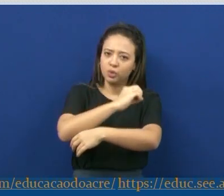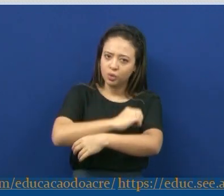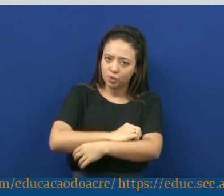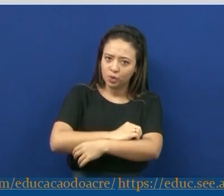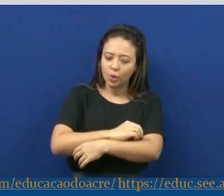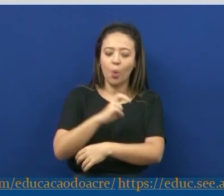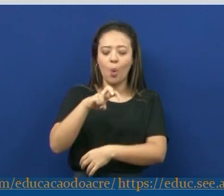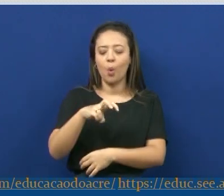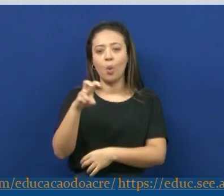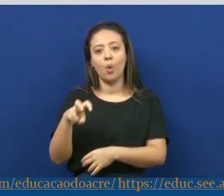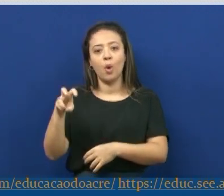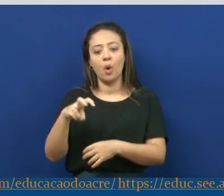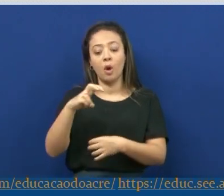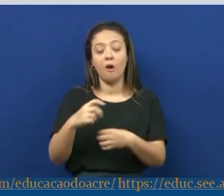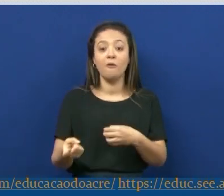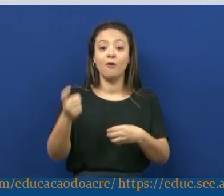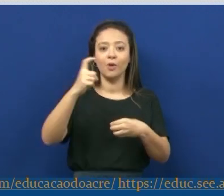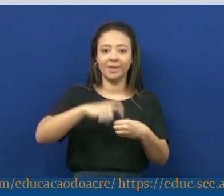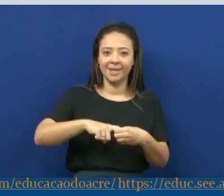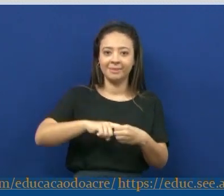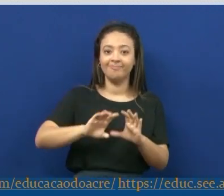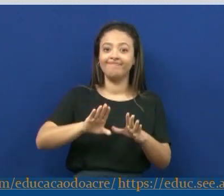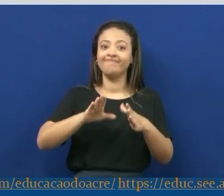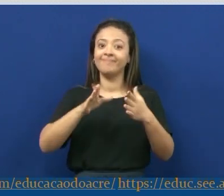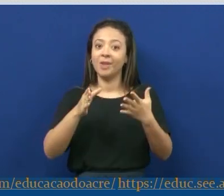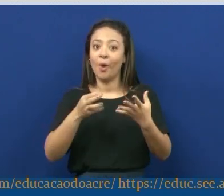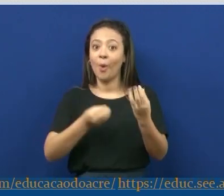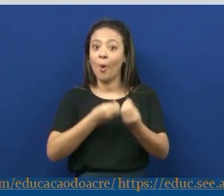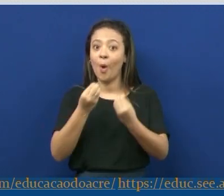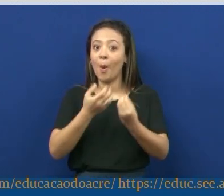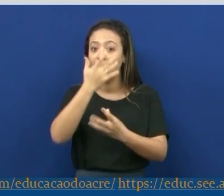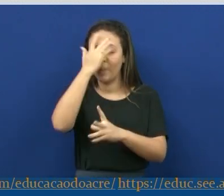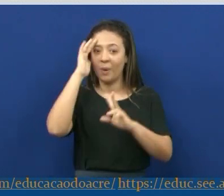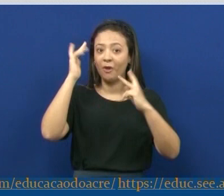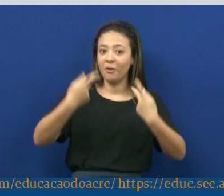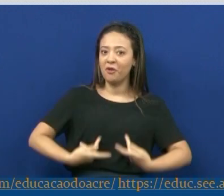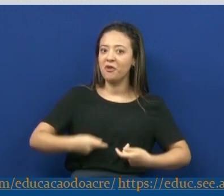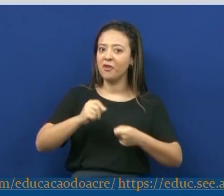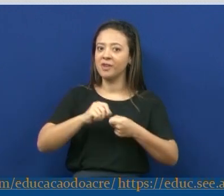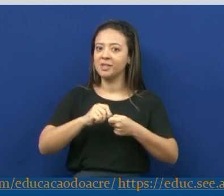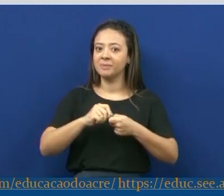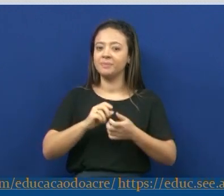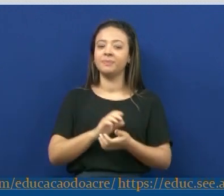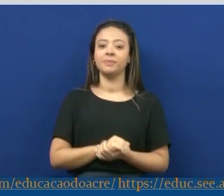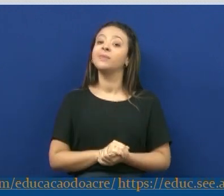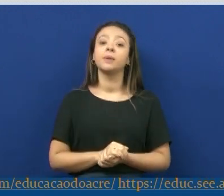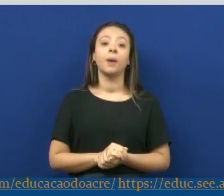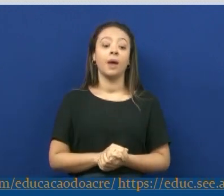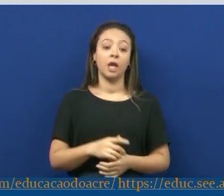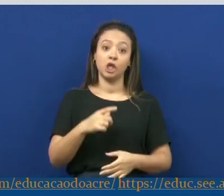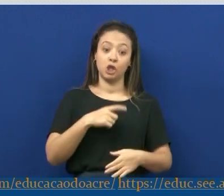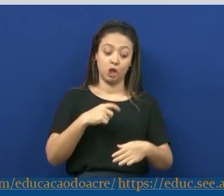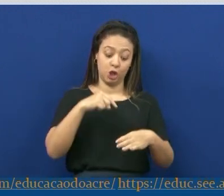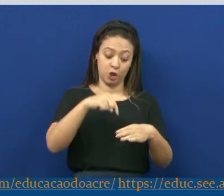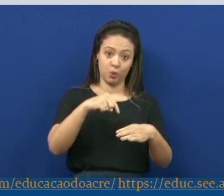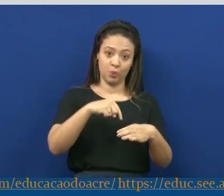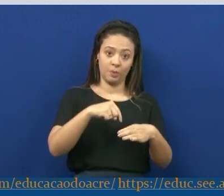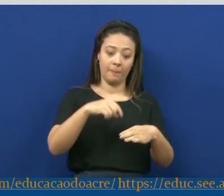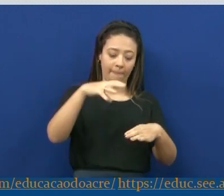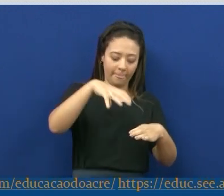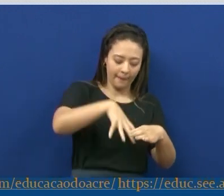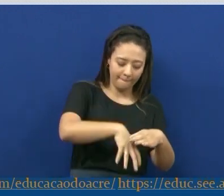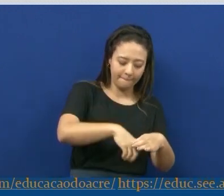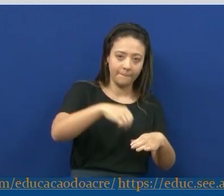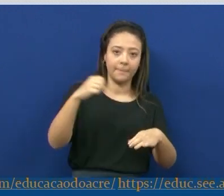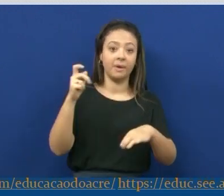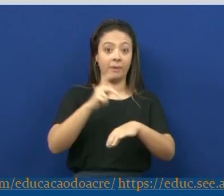os pastores contavam de uma forma inversa, isso mesmo, de uma forma contrária, retirando do